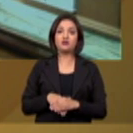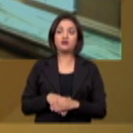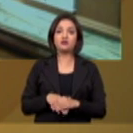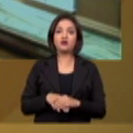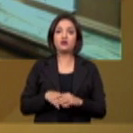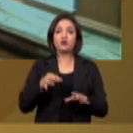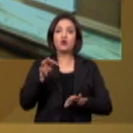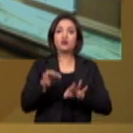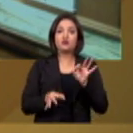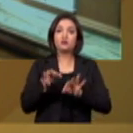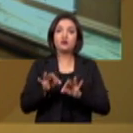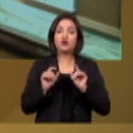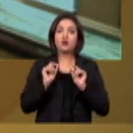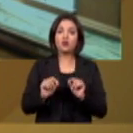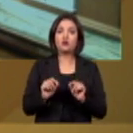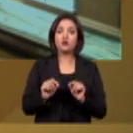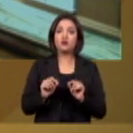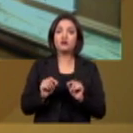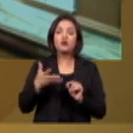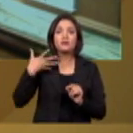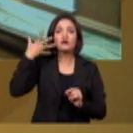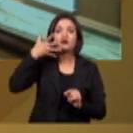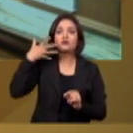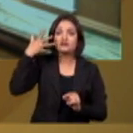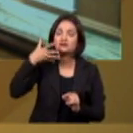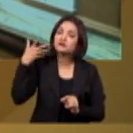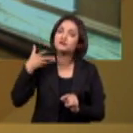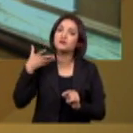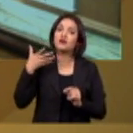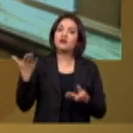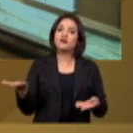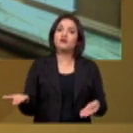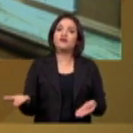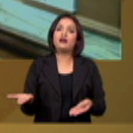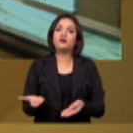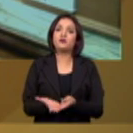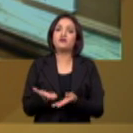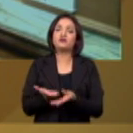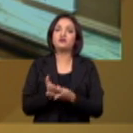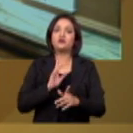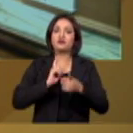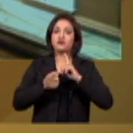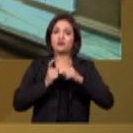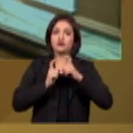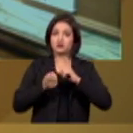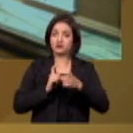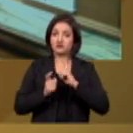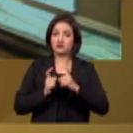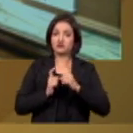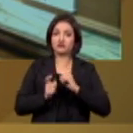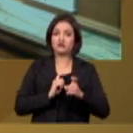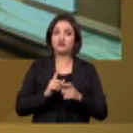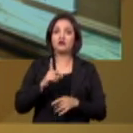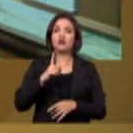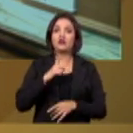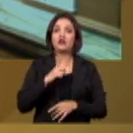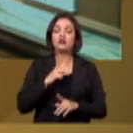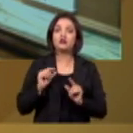animou o pronunciado o processo administrativo em curso